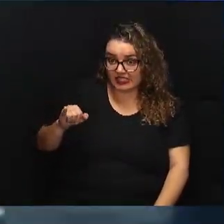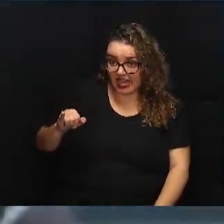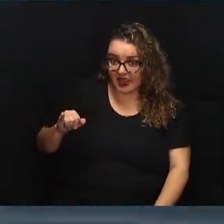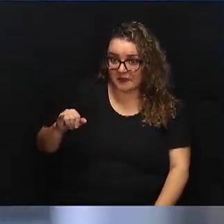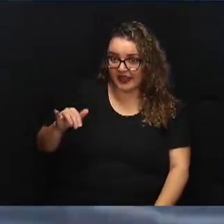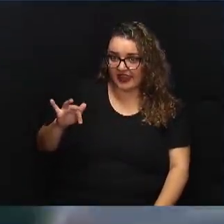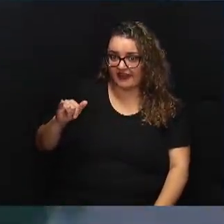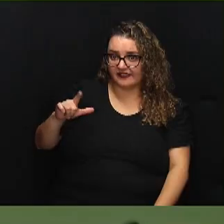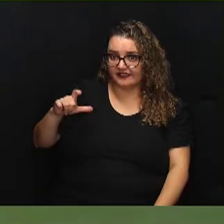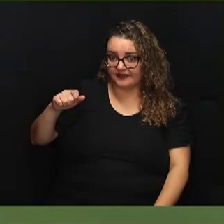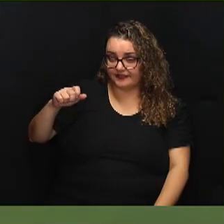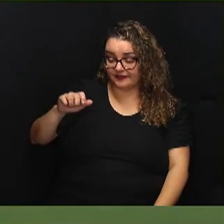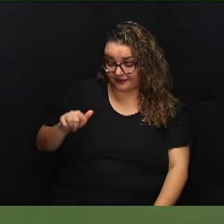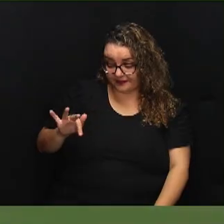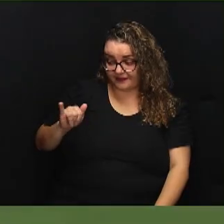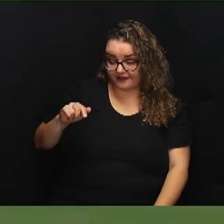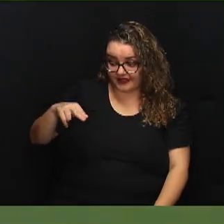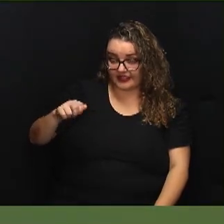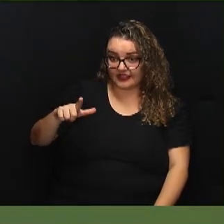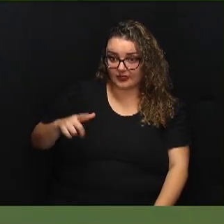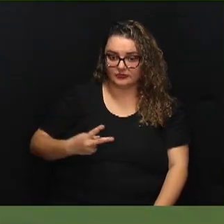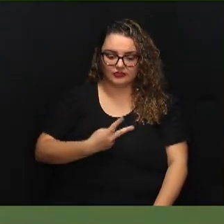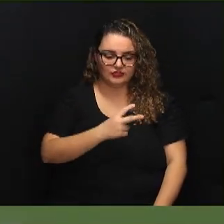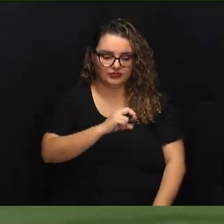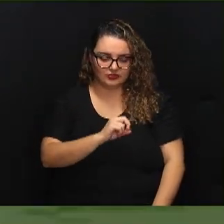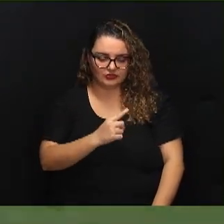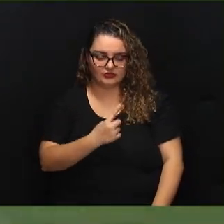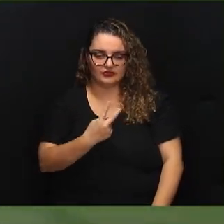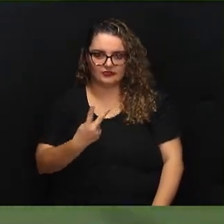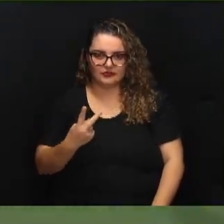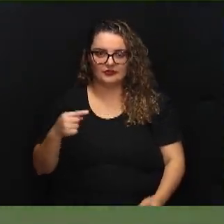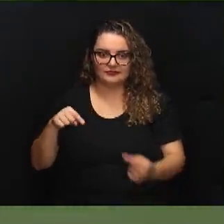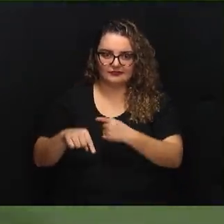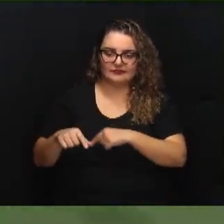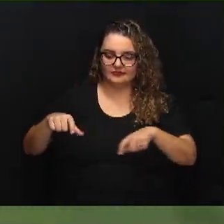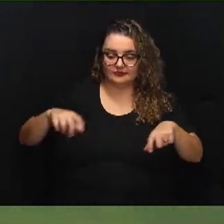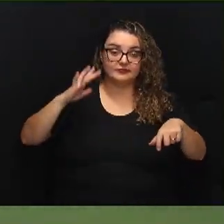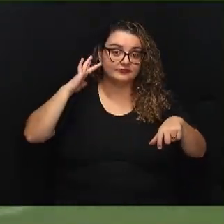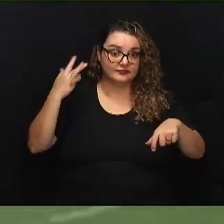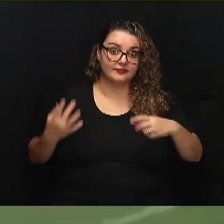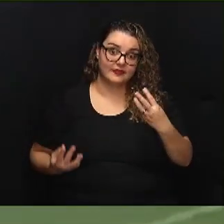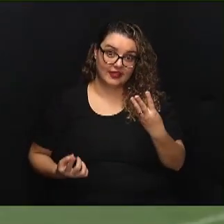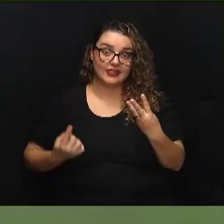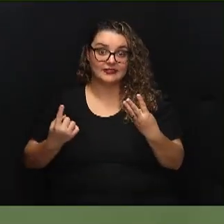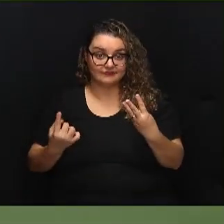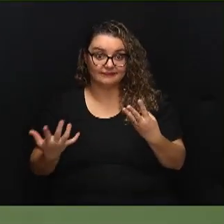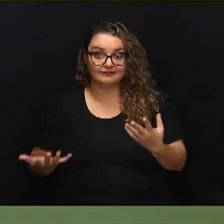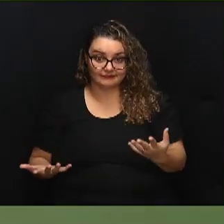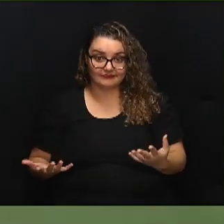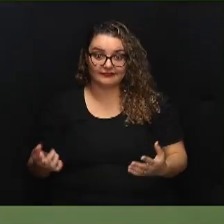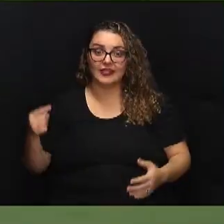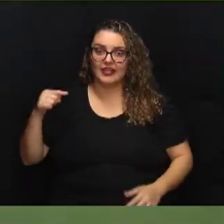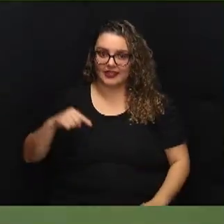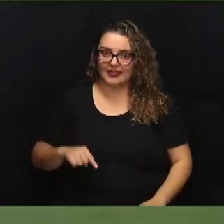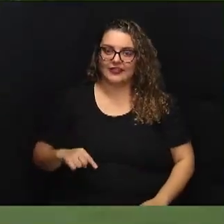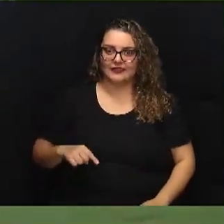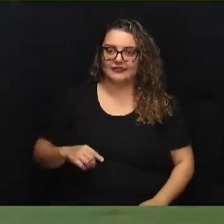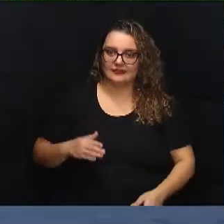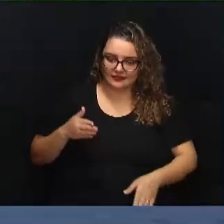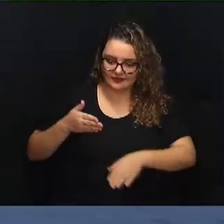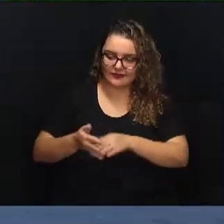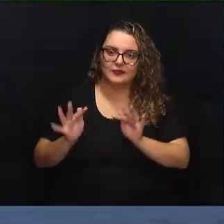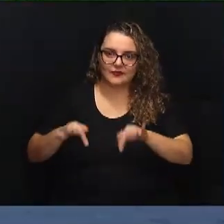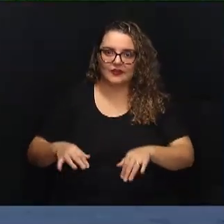2012, né, contra eles, que foi aqui no Brinco 3-1, né, esse que a gente passou para a final contra o